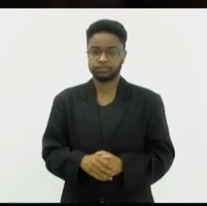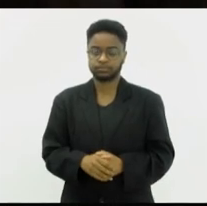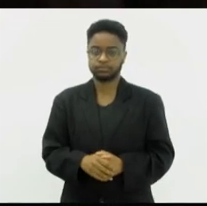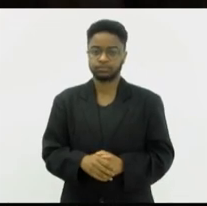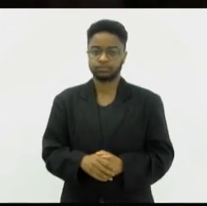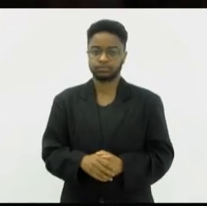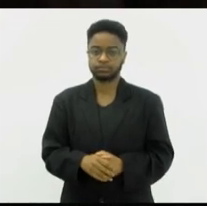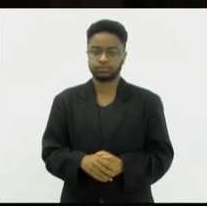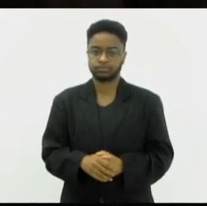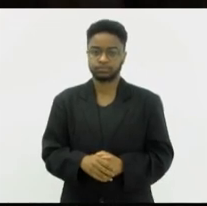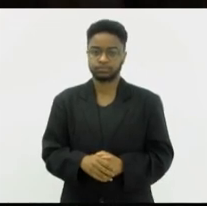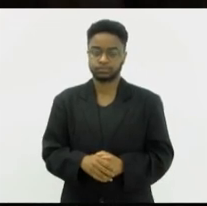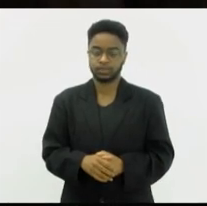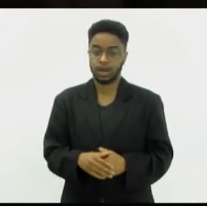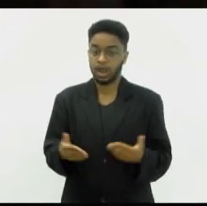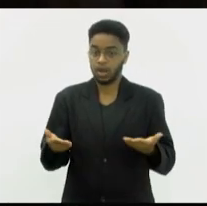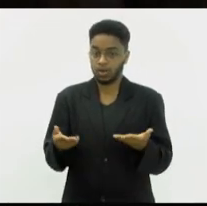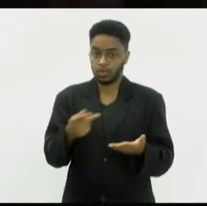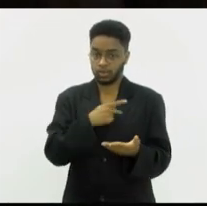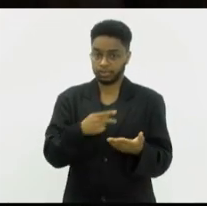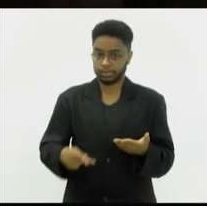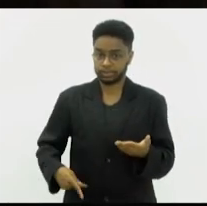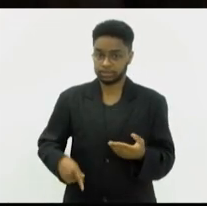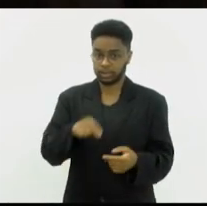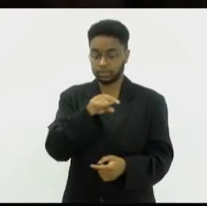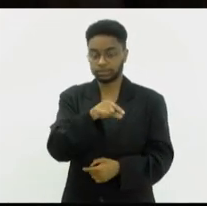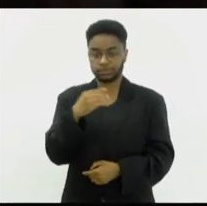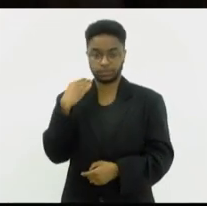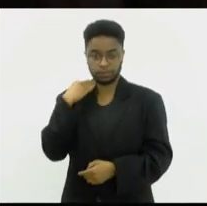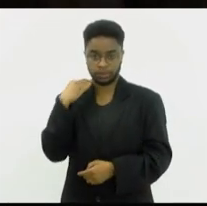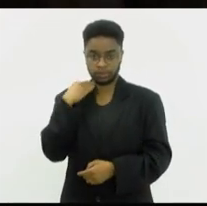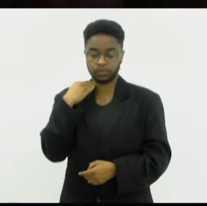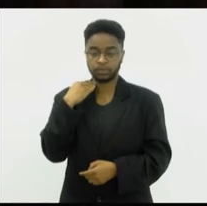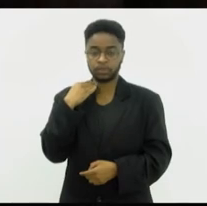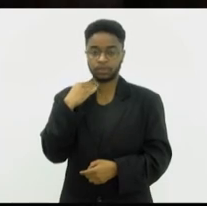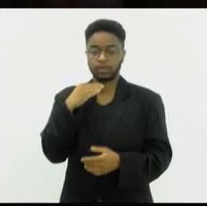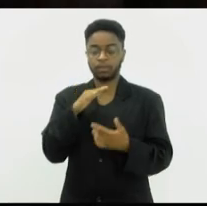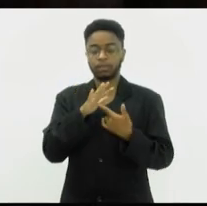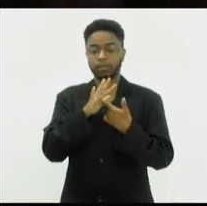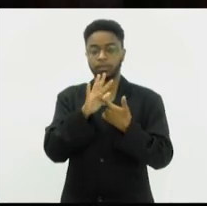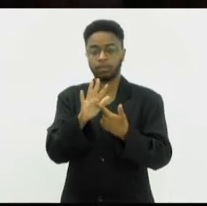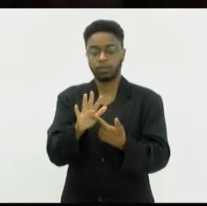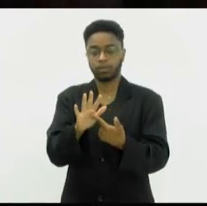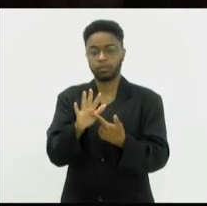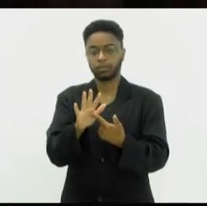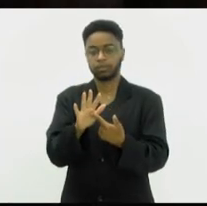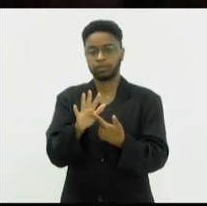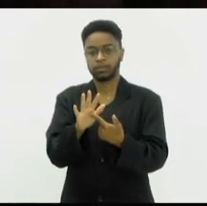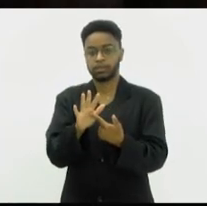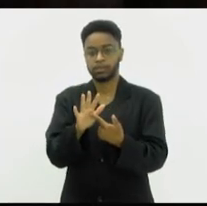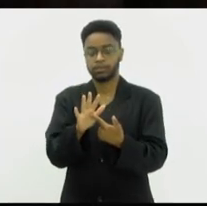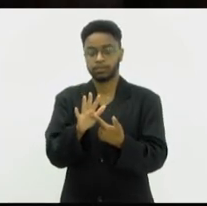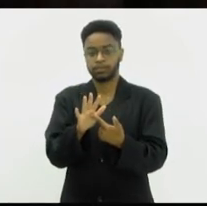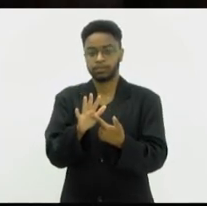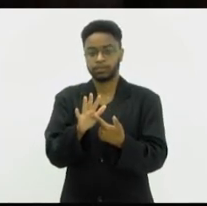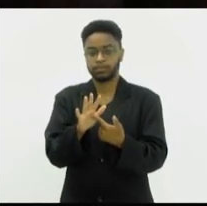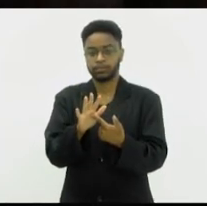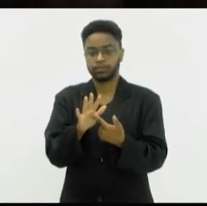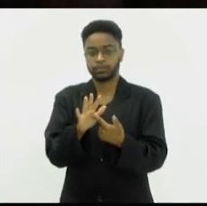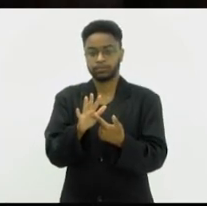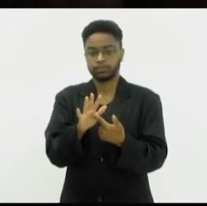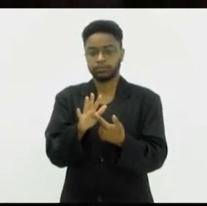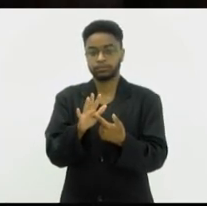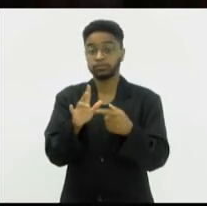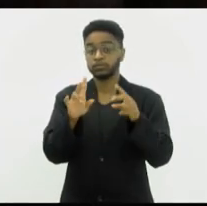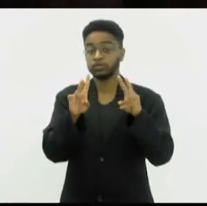e a presidente atual do Banco do Brasil, ela mostra que em matéria de dinheiro, todos